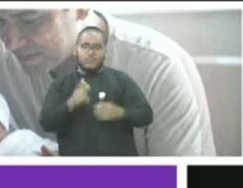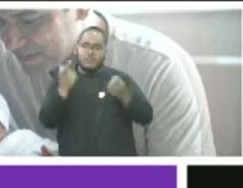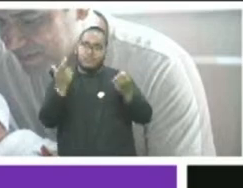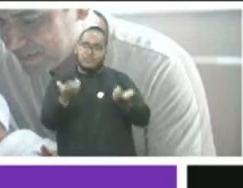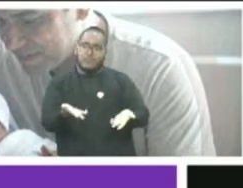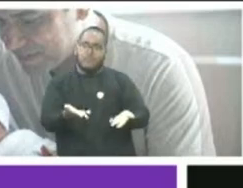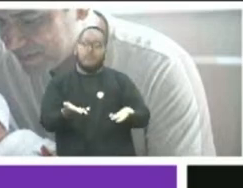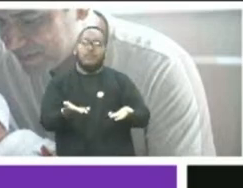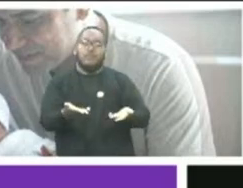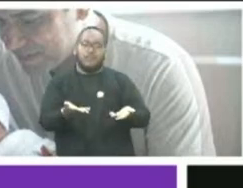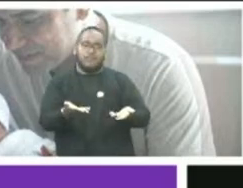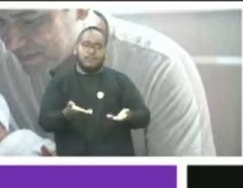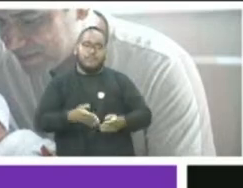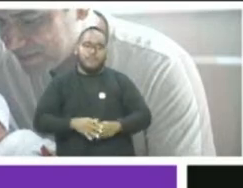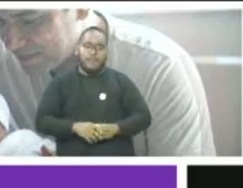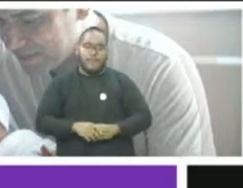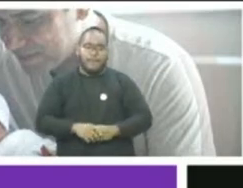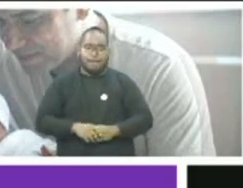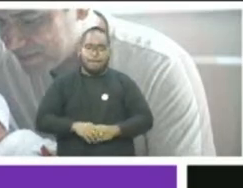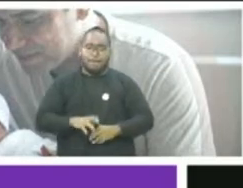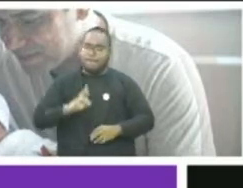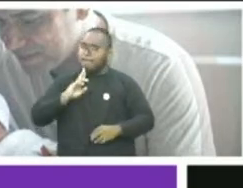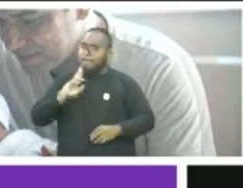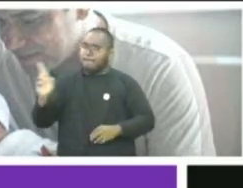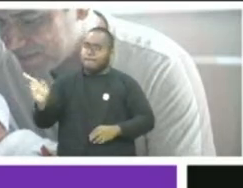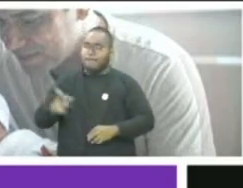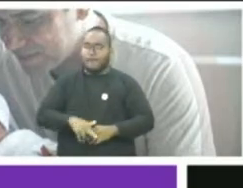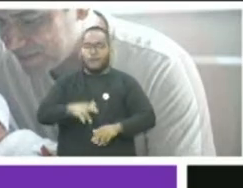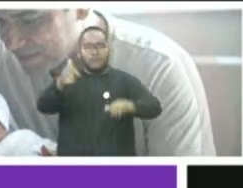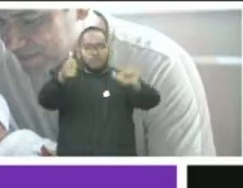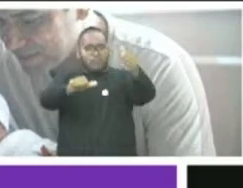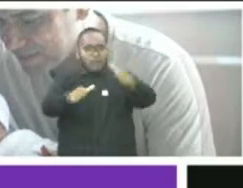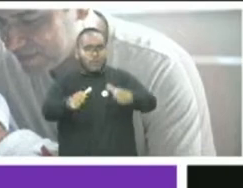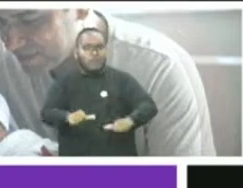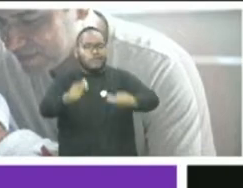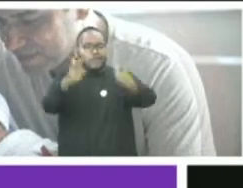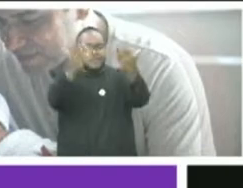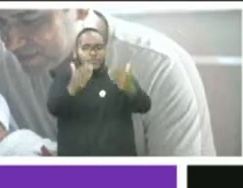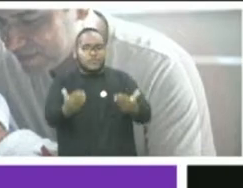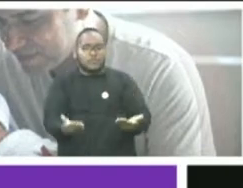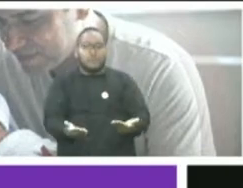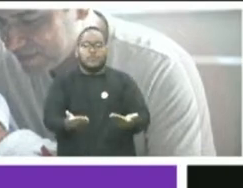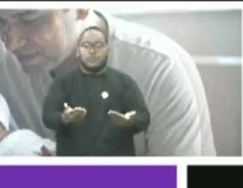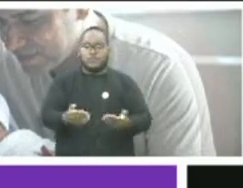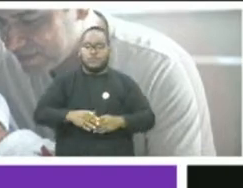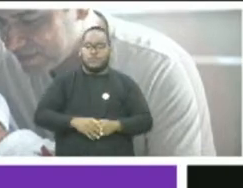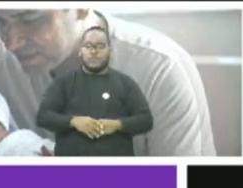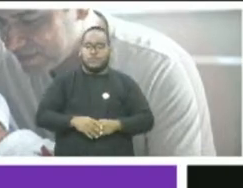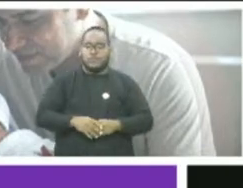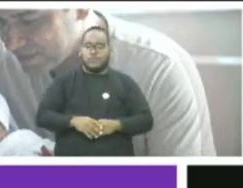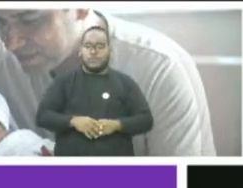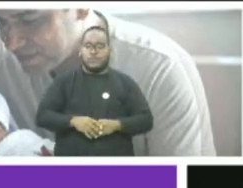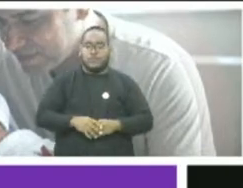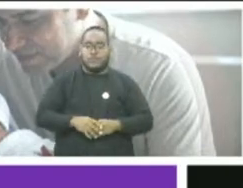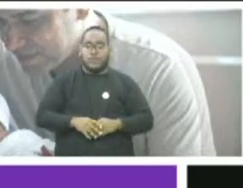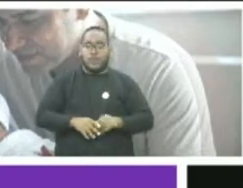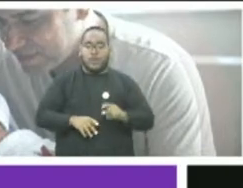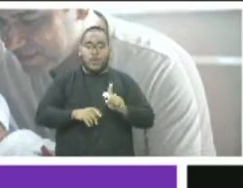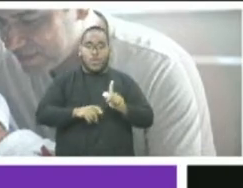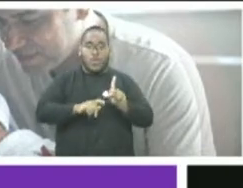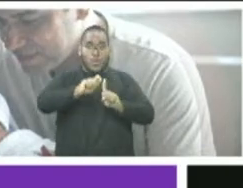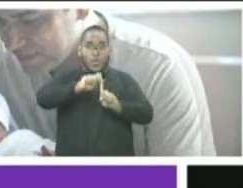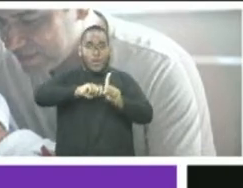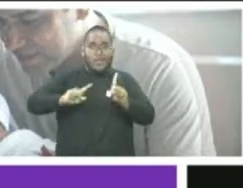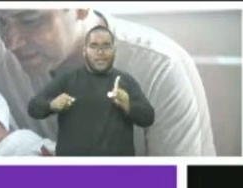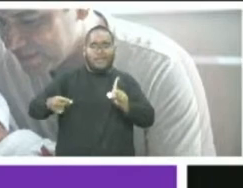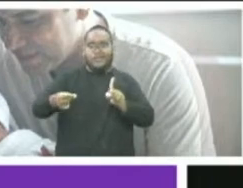responder à avaliação 1 mês após o envio, porque isso facilita pessoas que vão solicitar